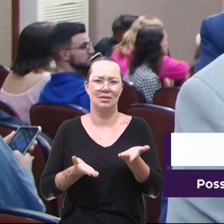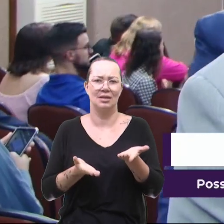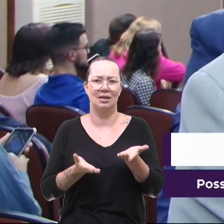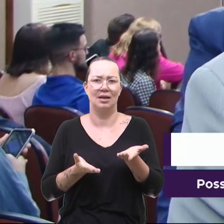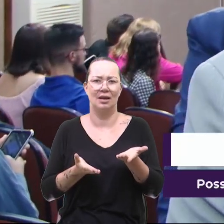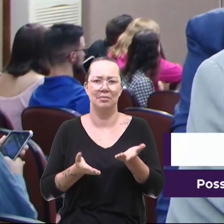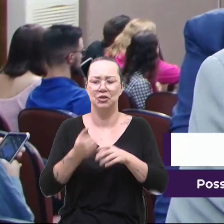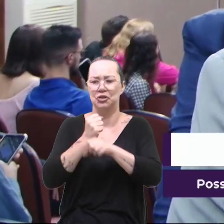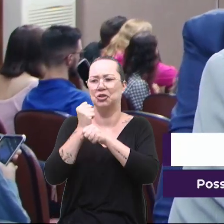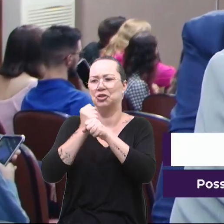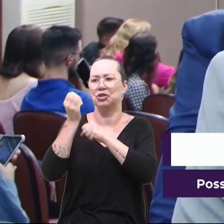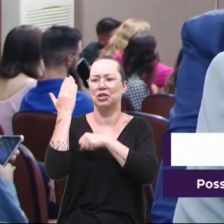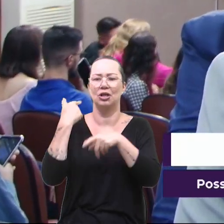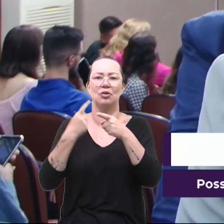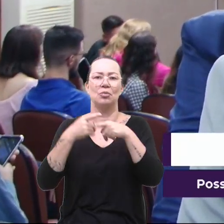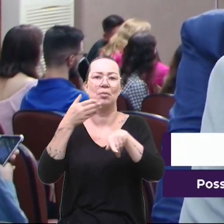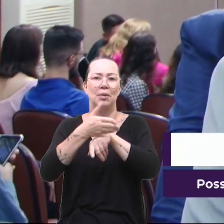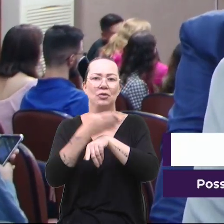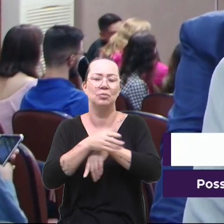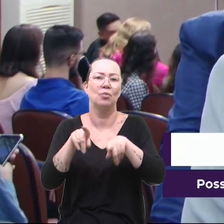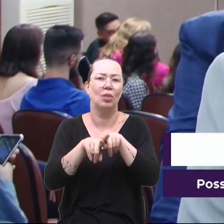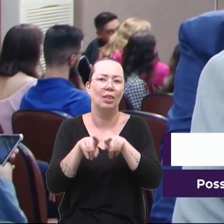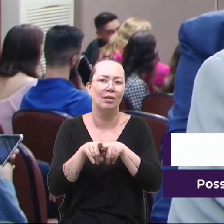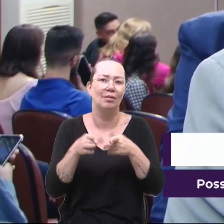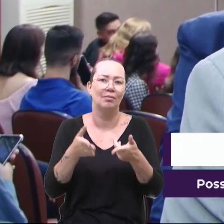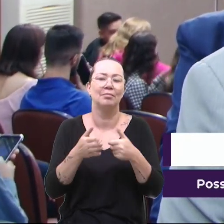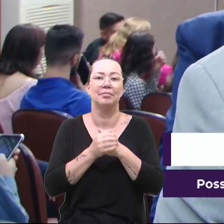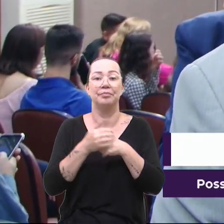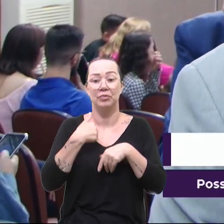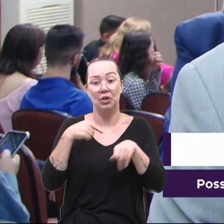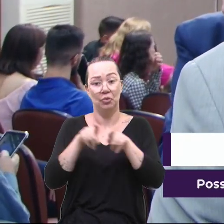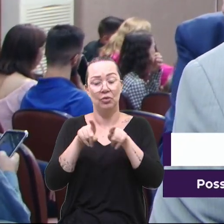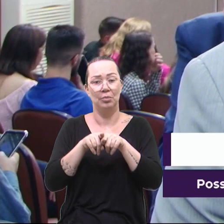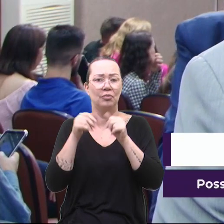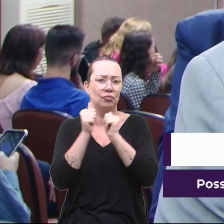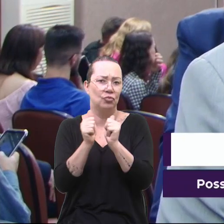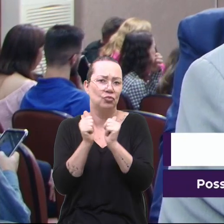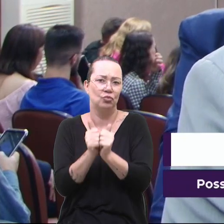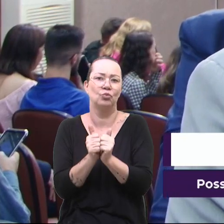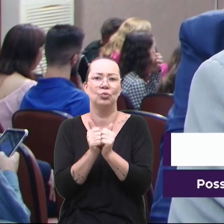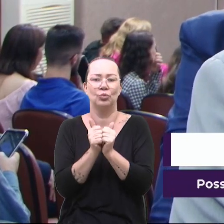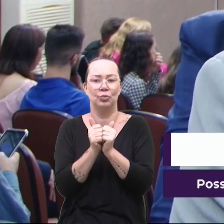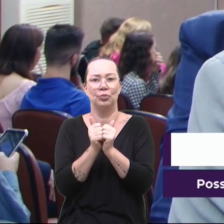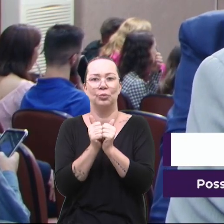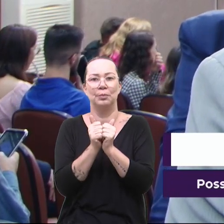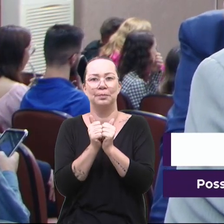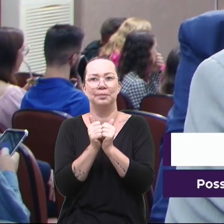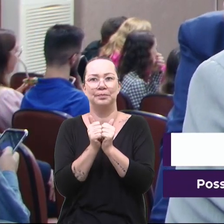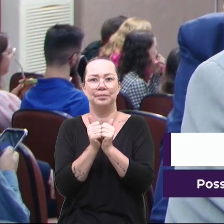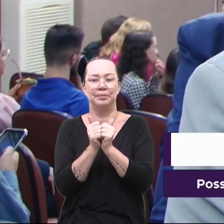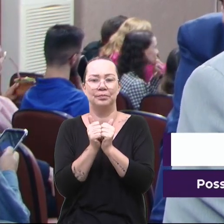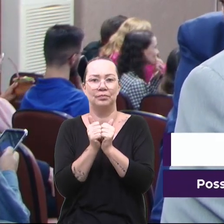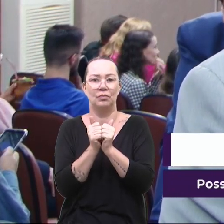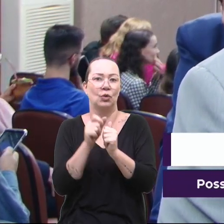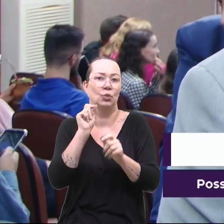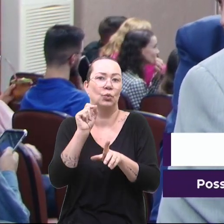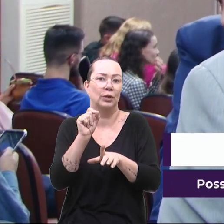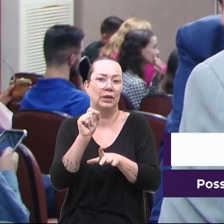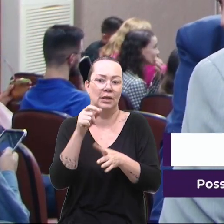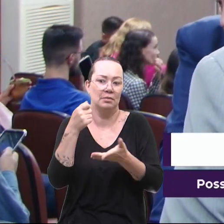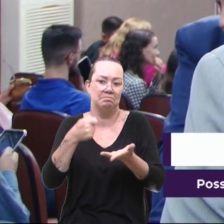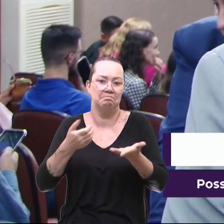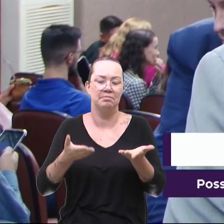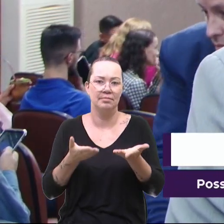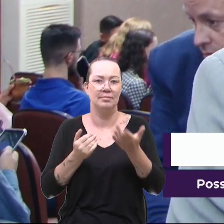dos outros anos, que fez parte da mesa diretora, e eu também estarei ali para ajudar naquilo que for